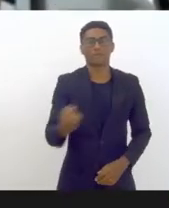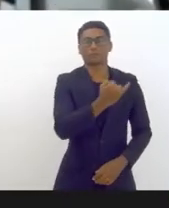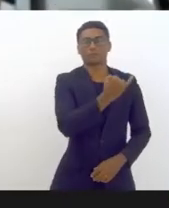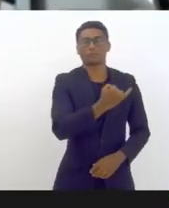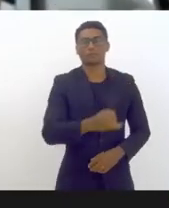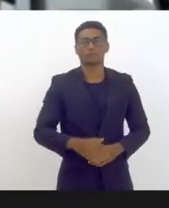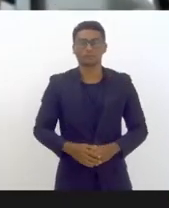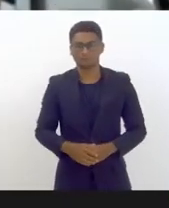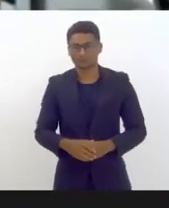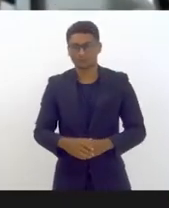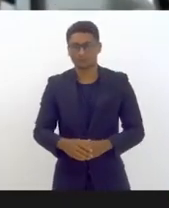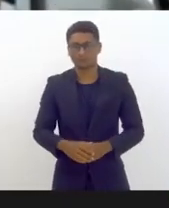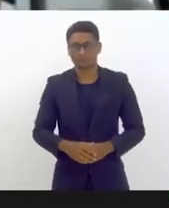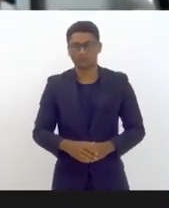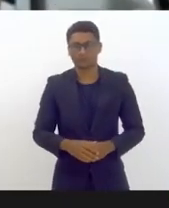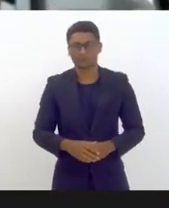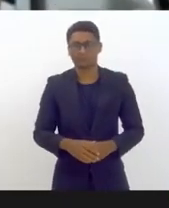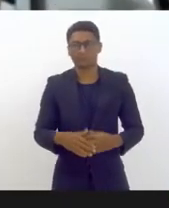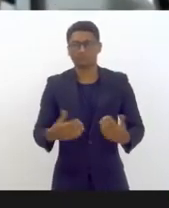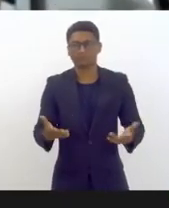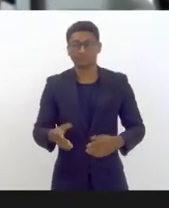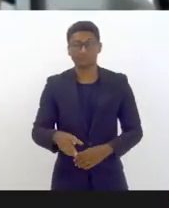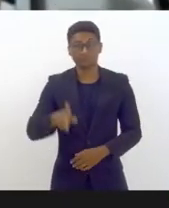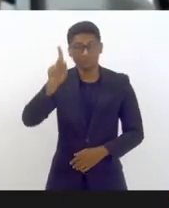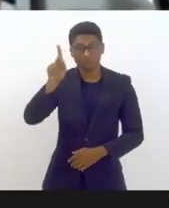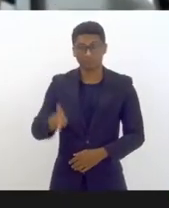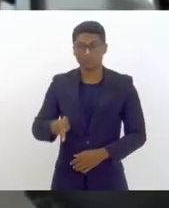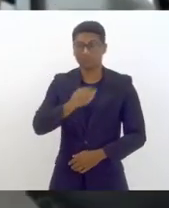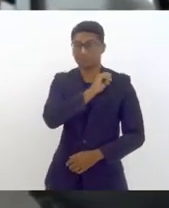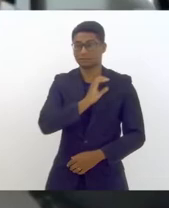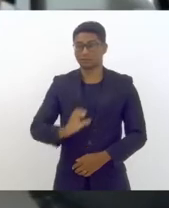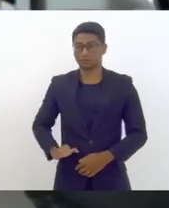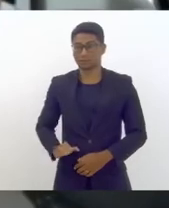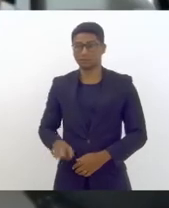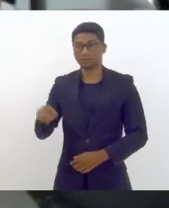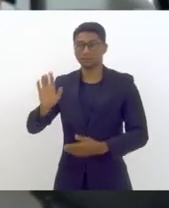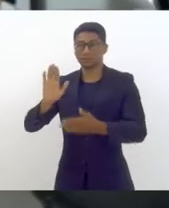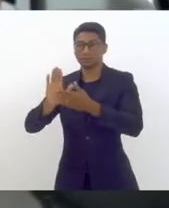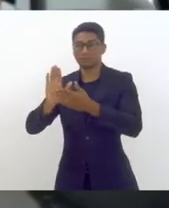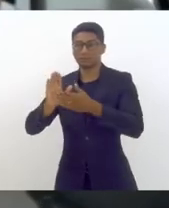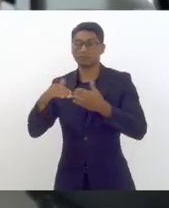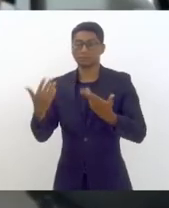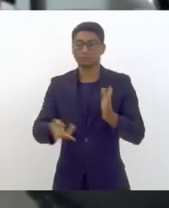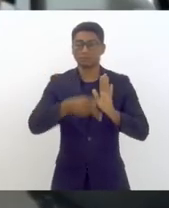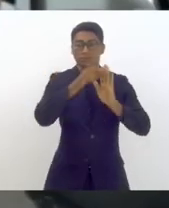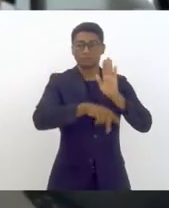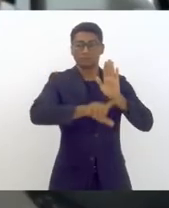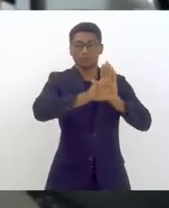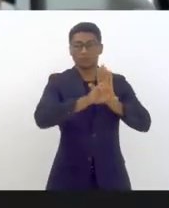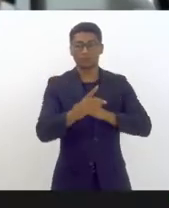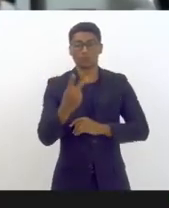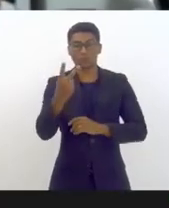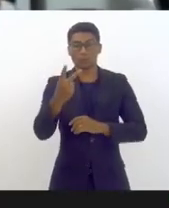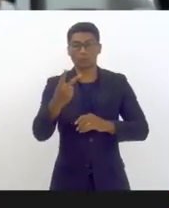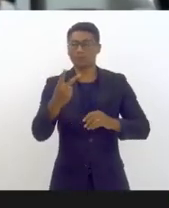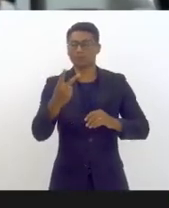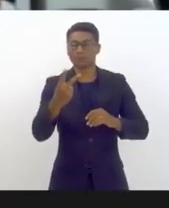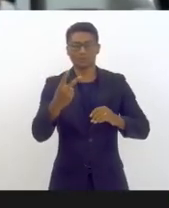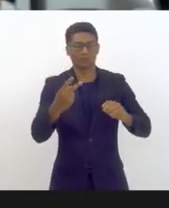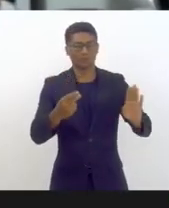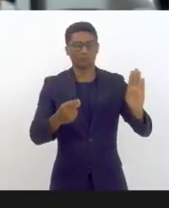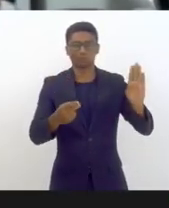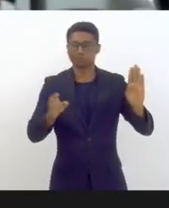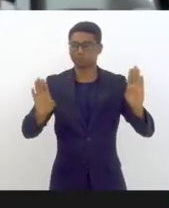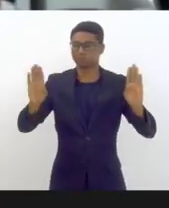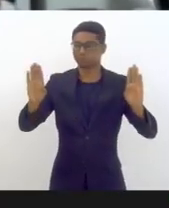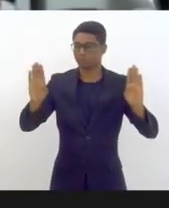estava estabelecido pelo presidente André Siciliano também, juntamos os dois projetos de lei, e você vê o caminho, né?